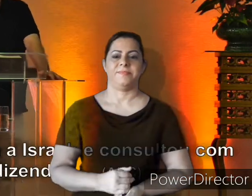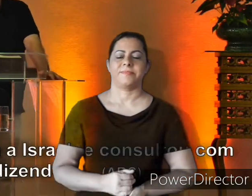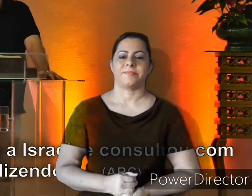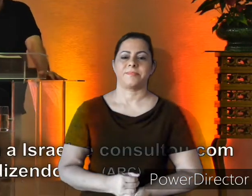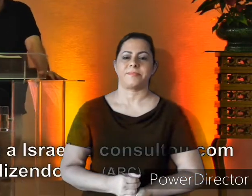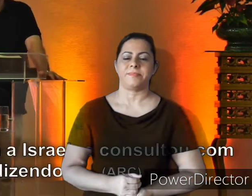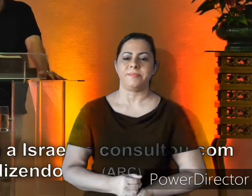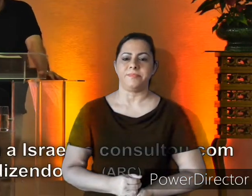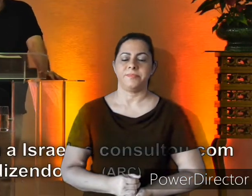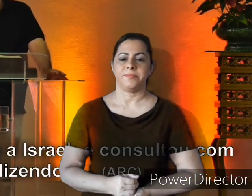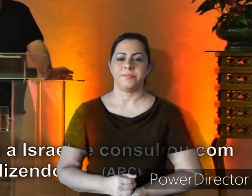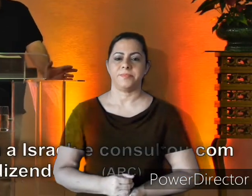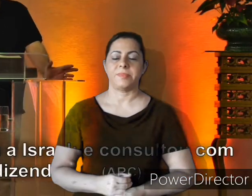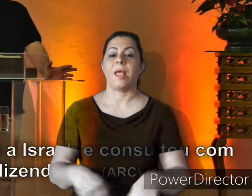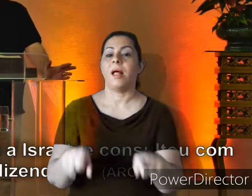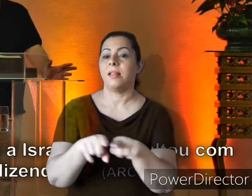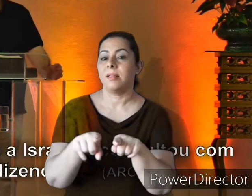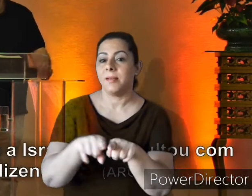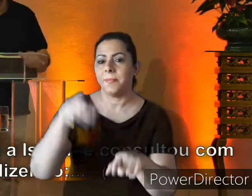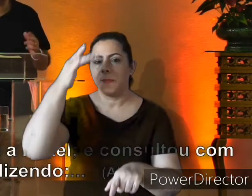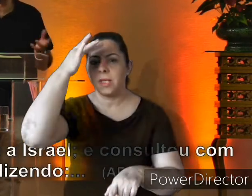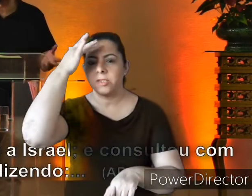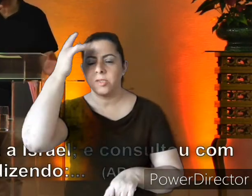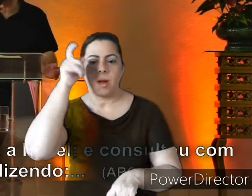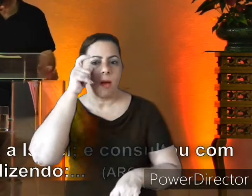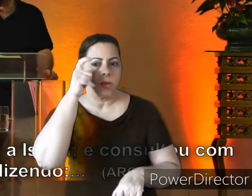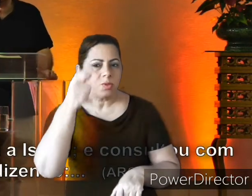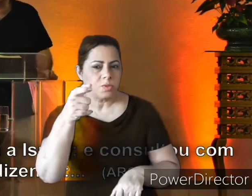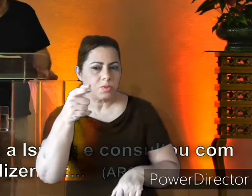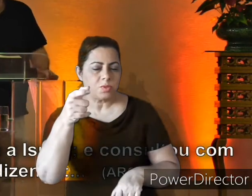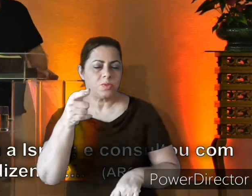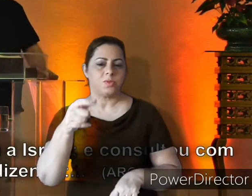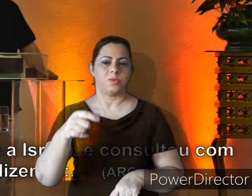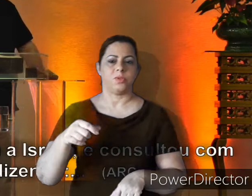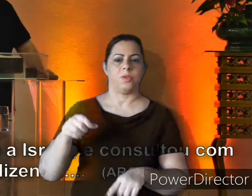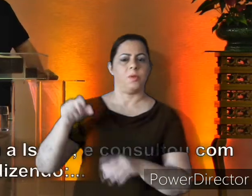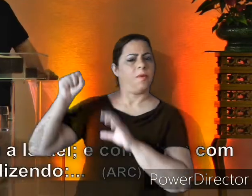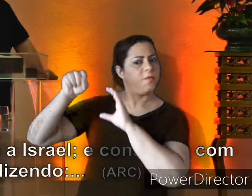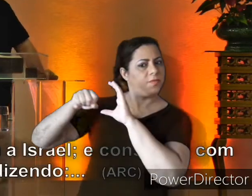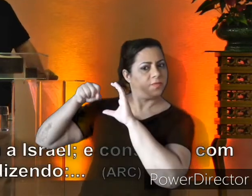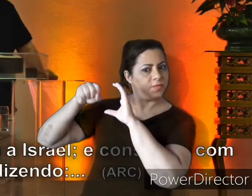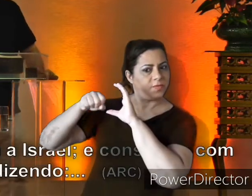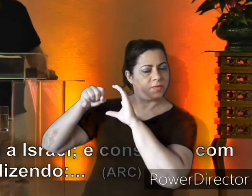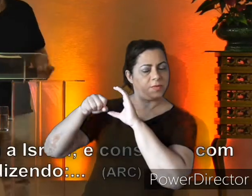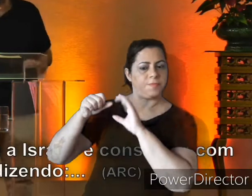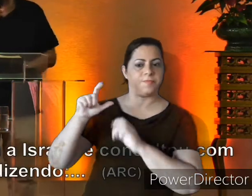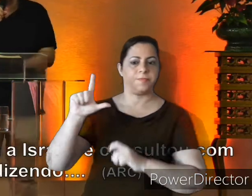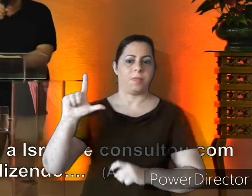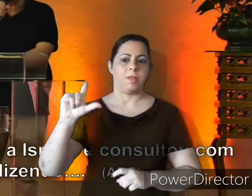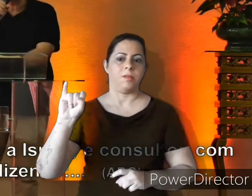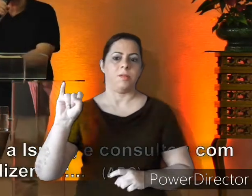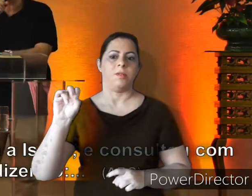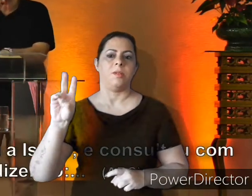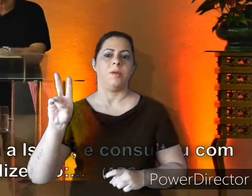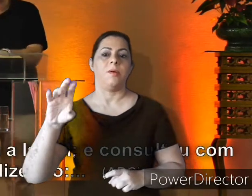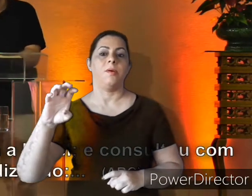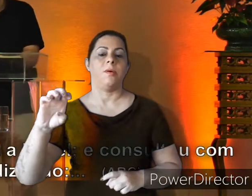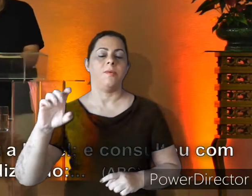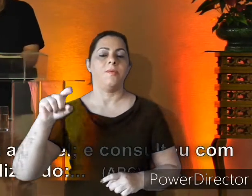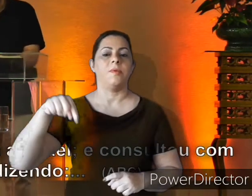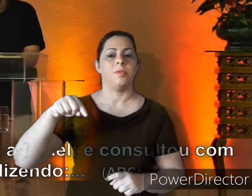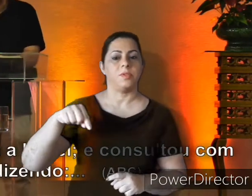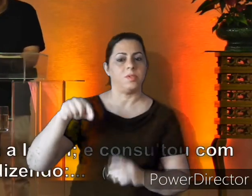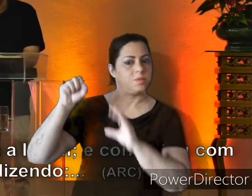estarão vendo o vídeo, porque todas as lives ficam gravadas. Queremos que também serão alcançados.